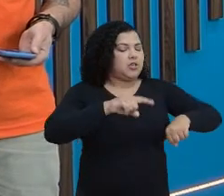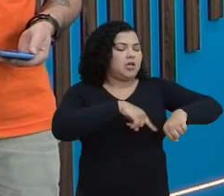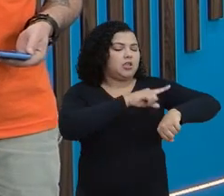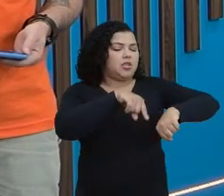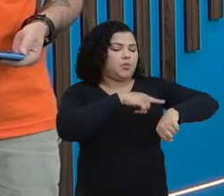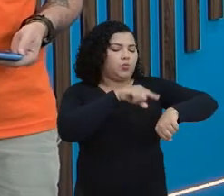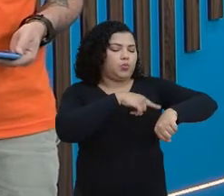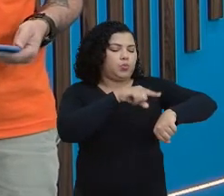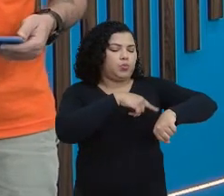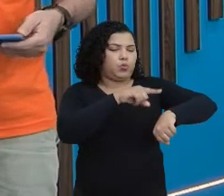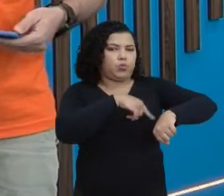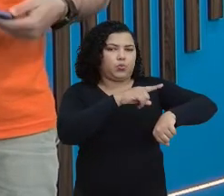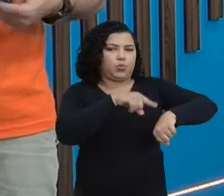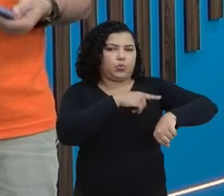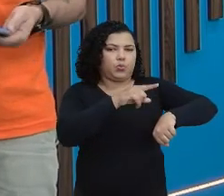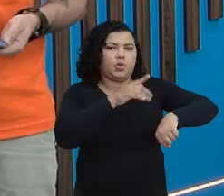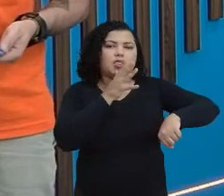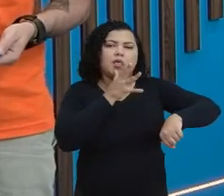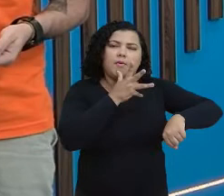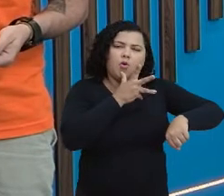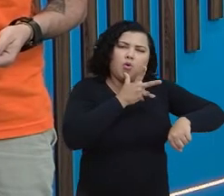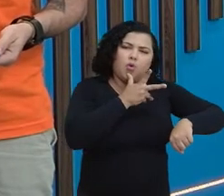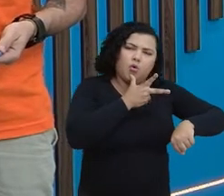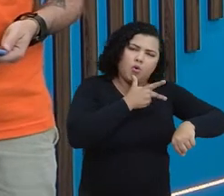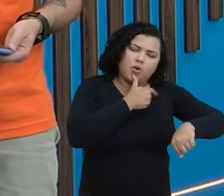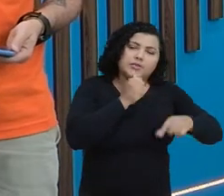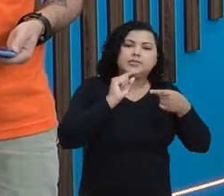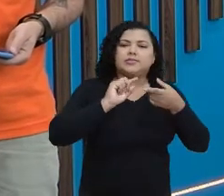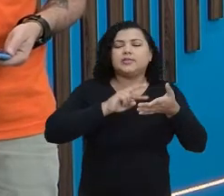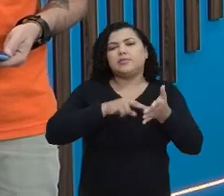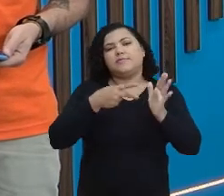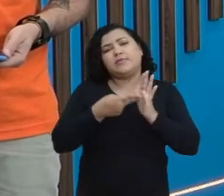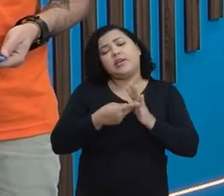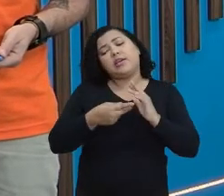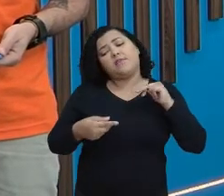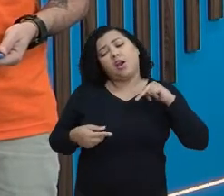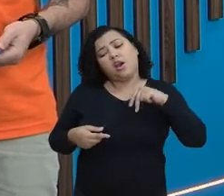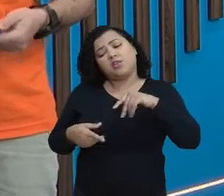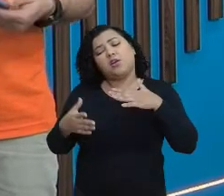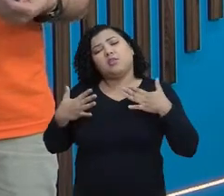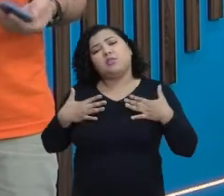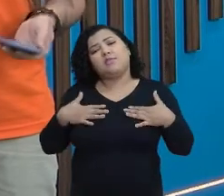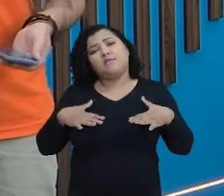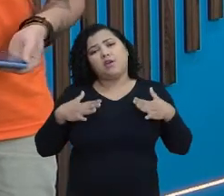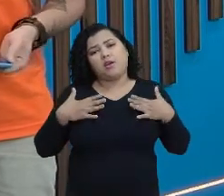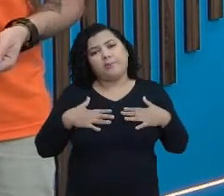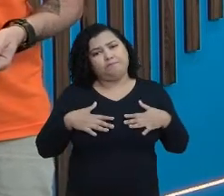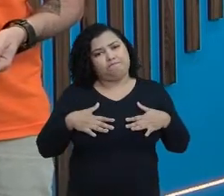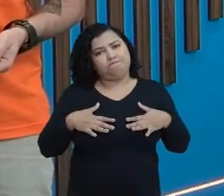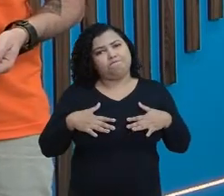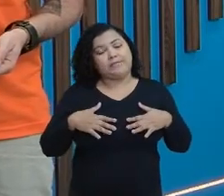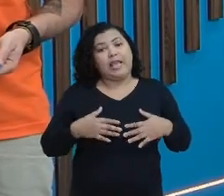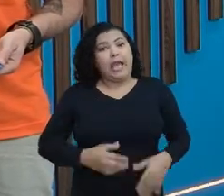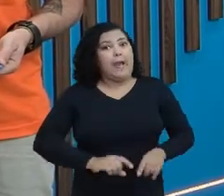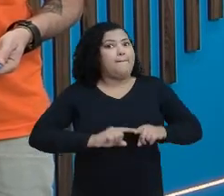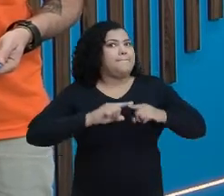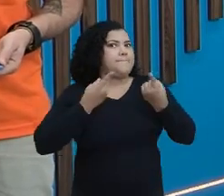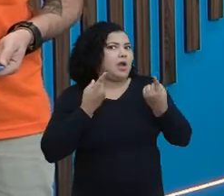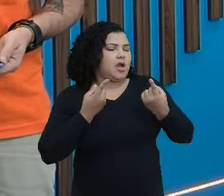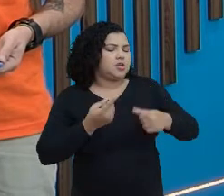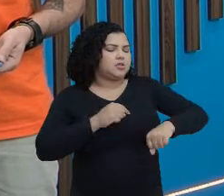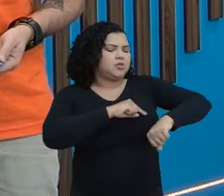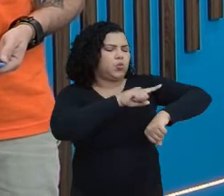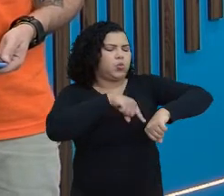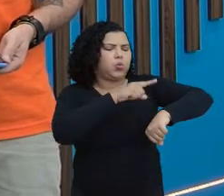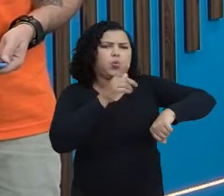um lugar a outro, significa que você teve uma velocidade menor. Consequentemente, se eu gastar